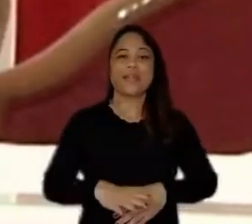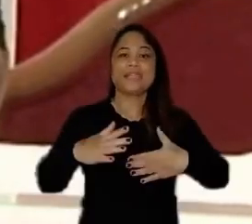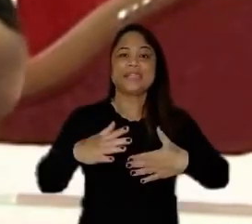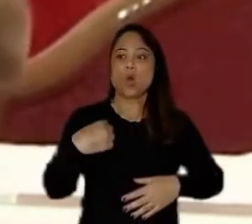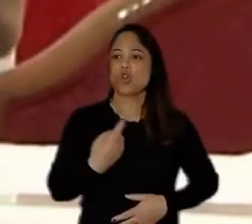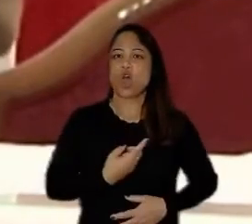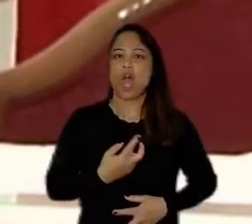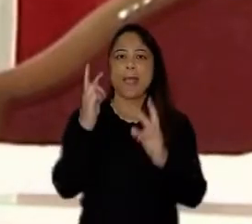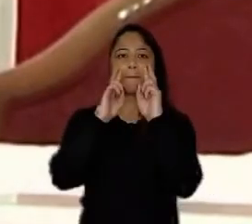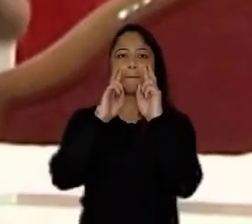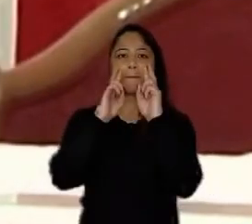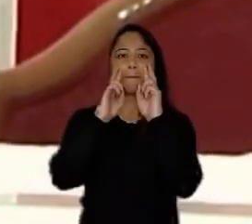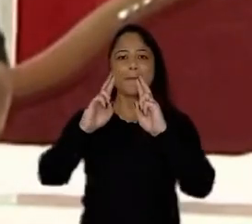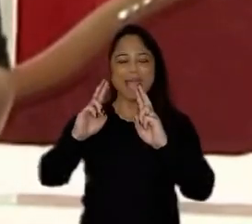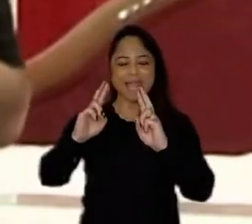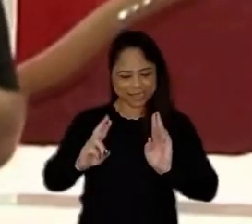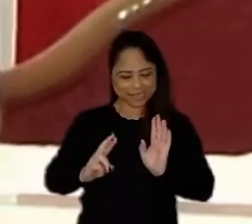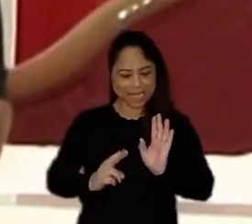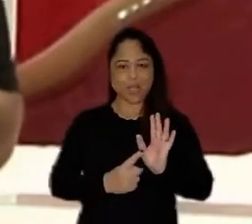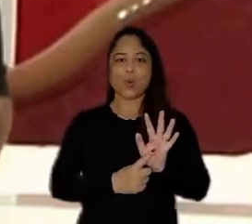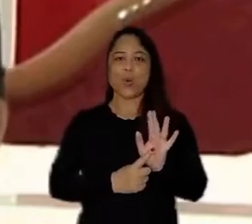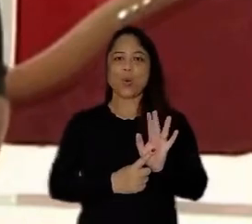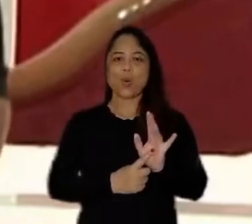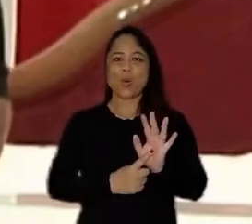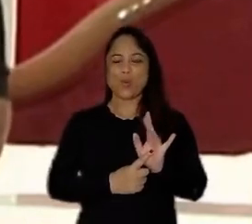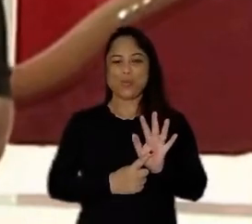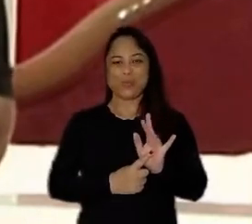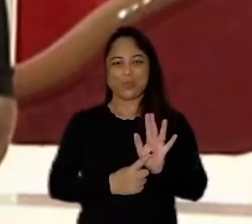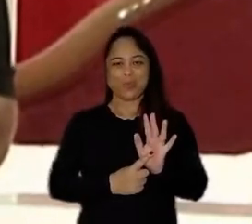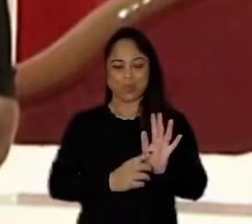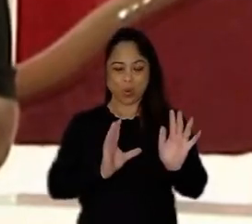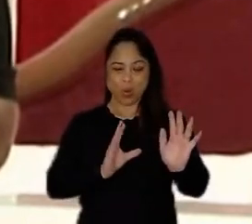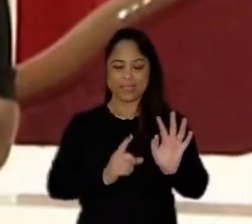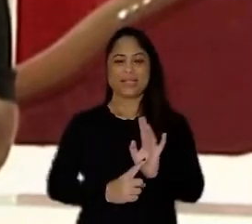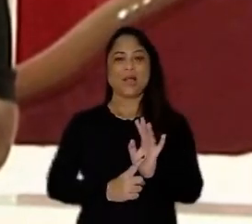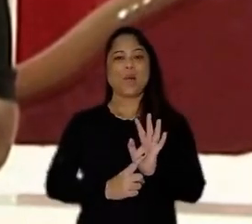da esperança viva.